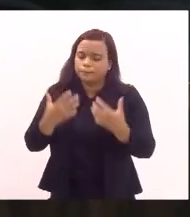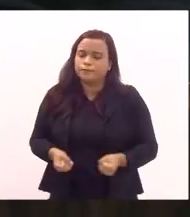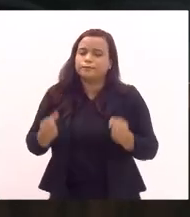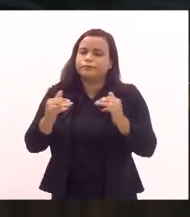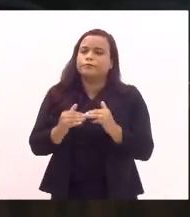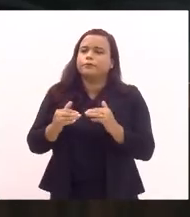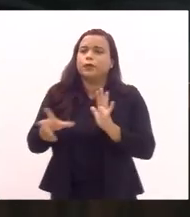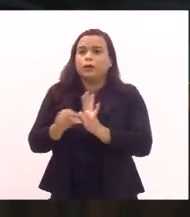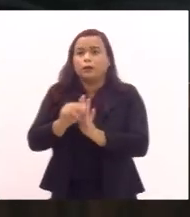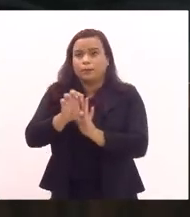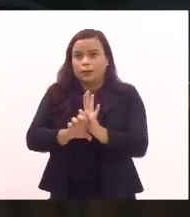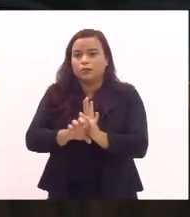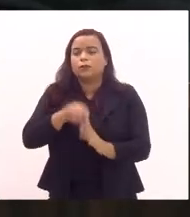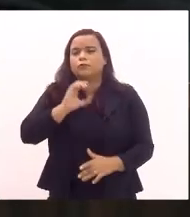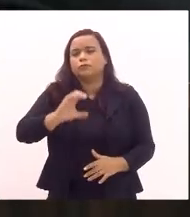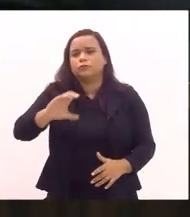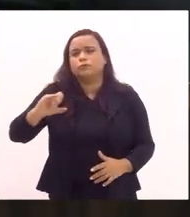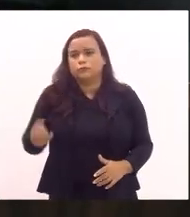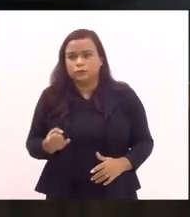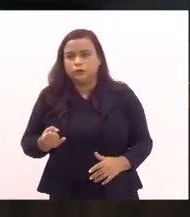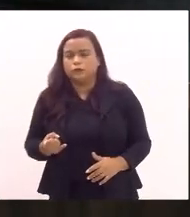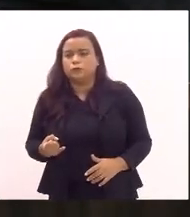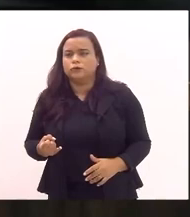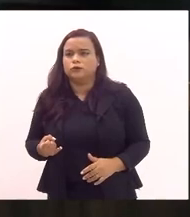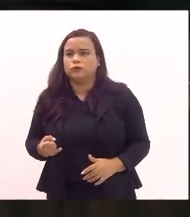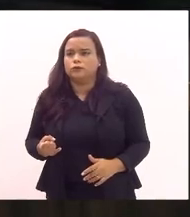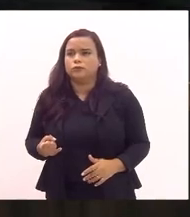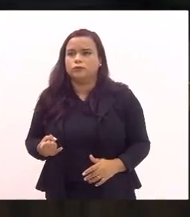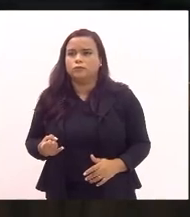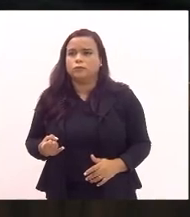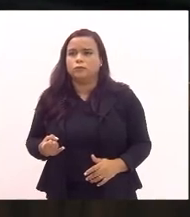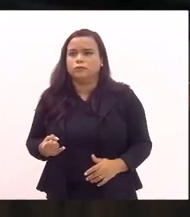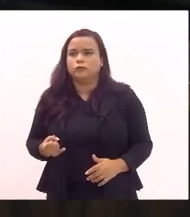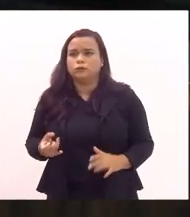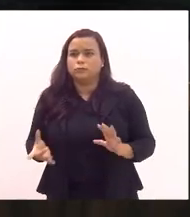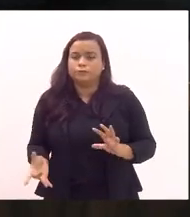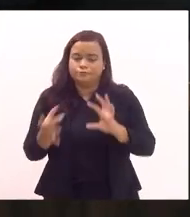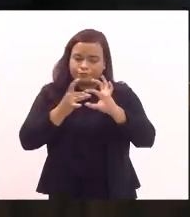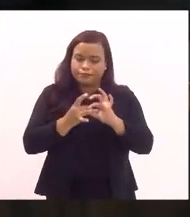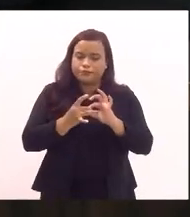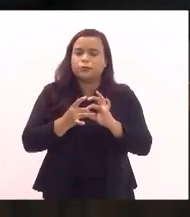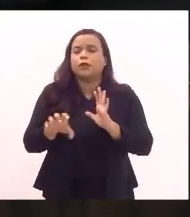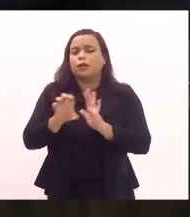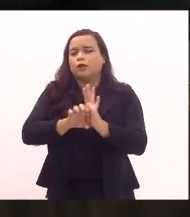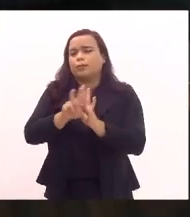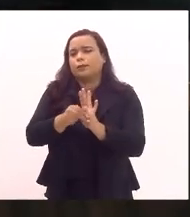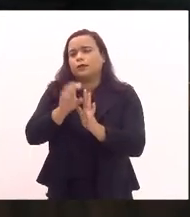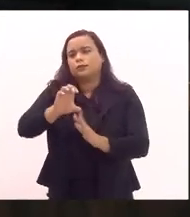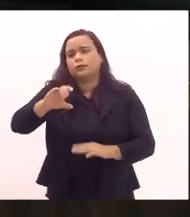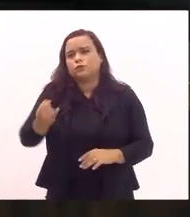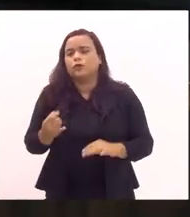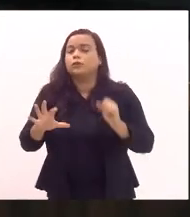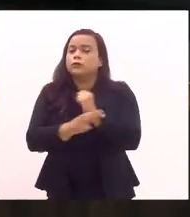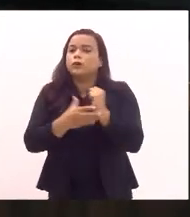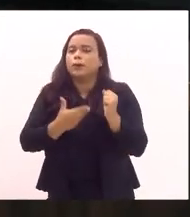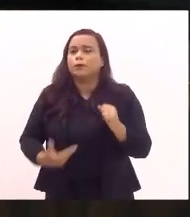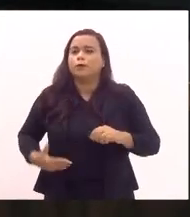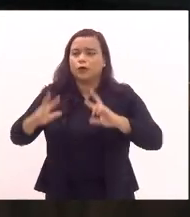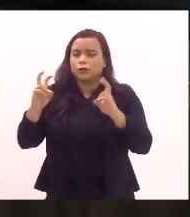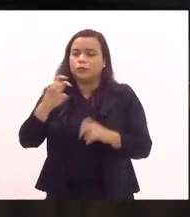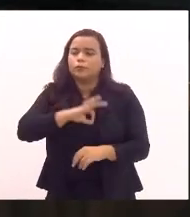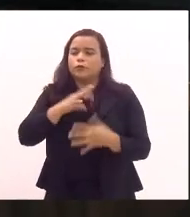Justiça as atividades. Favorável com as emendas da ccj segurança pública e assuntos de polícia